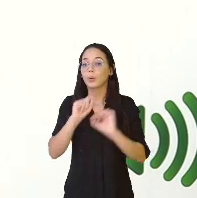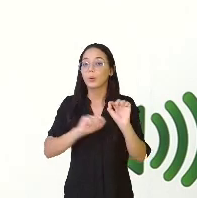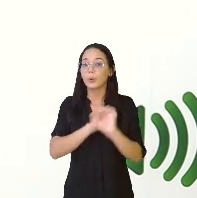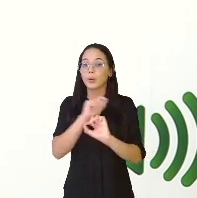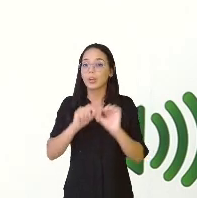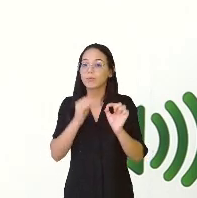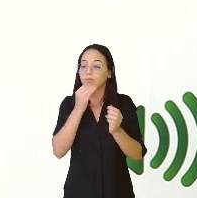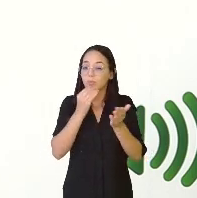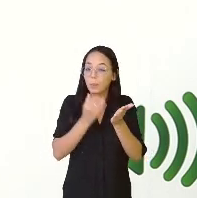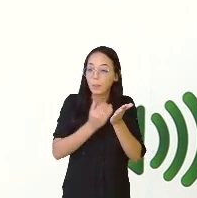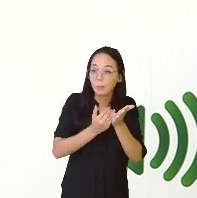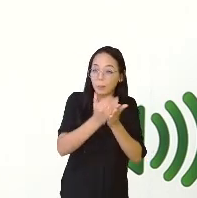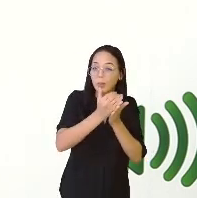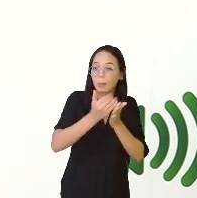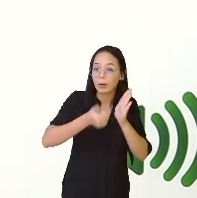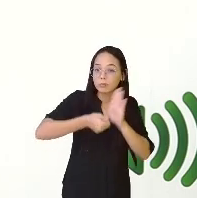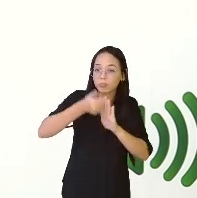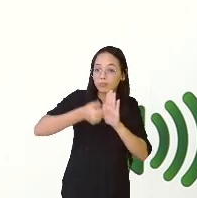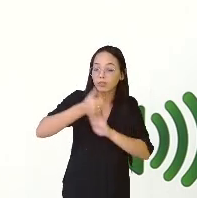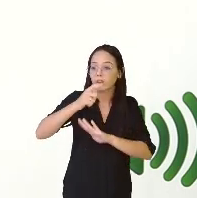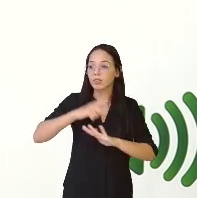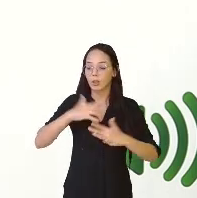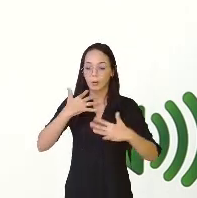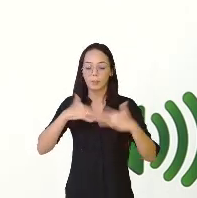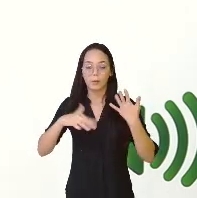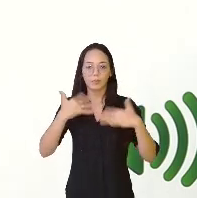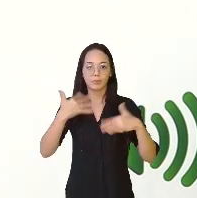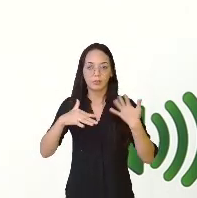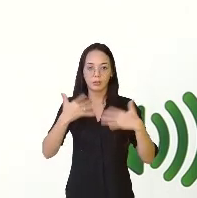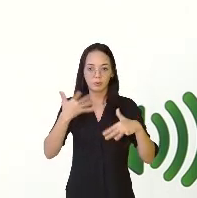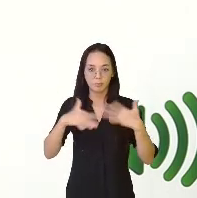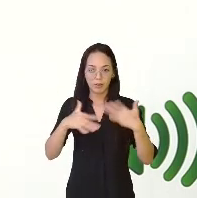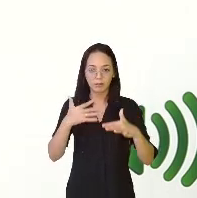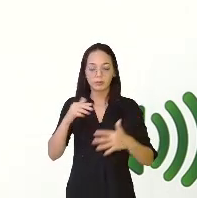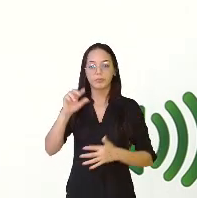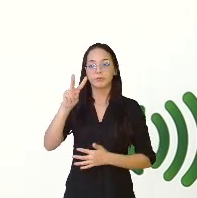aqueles primeiros que têm movimentação